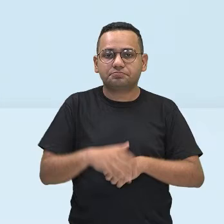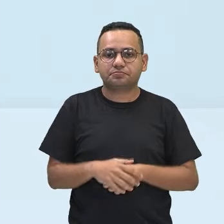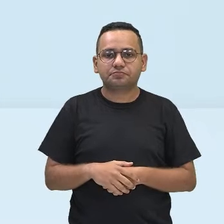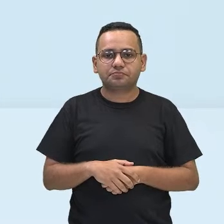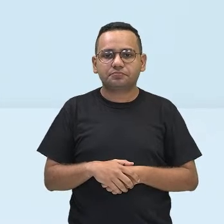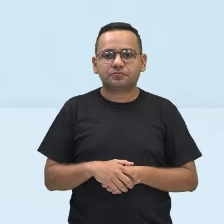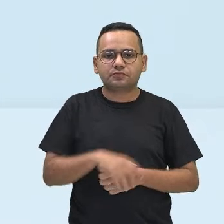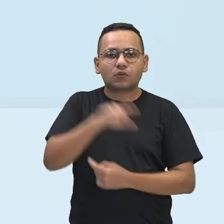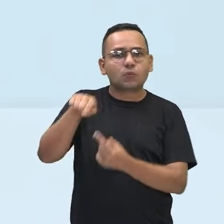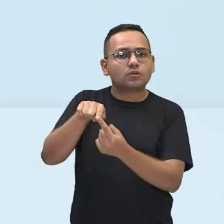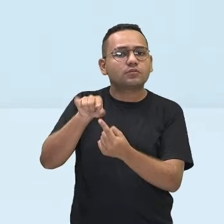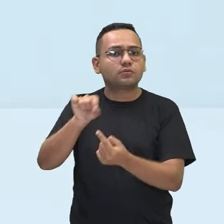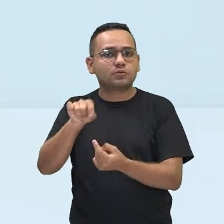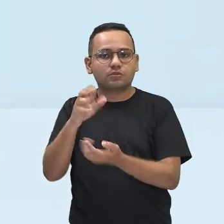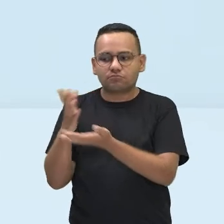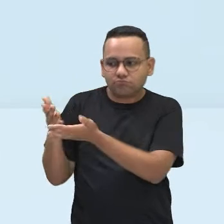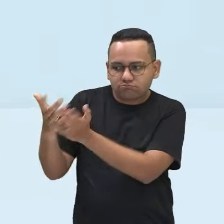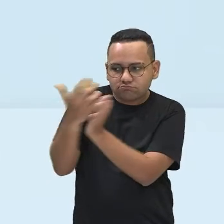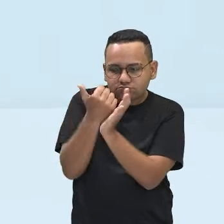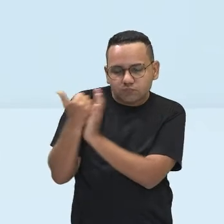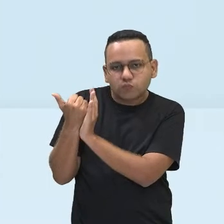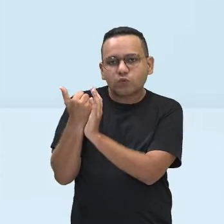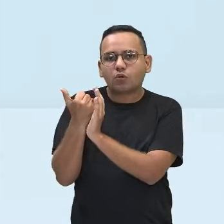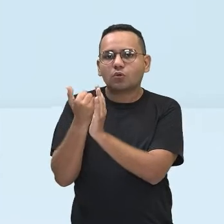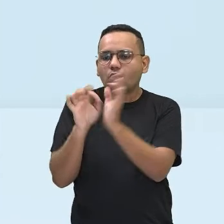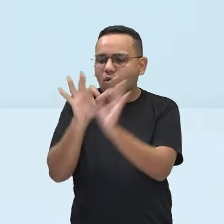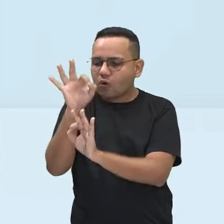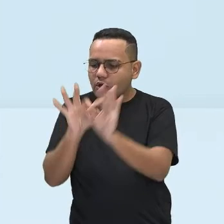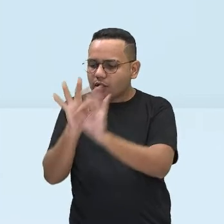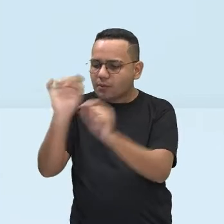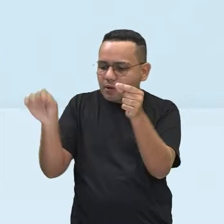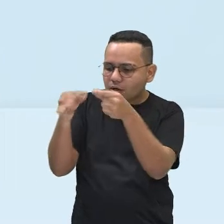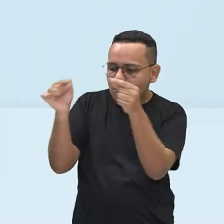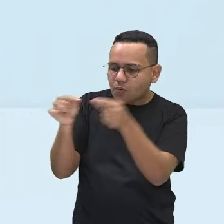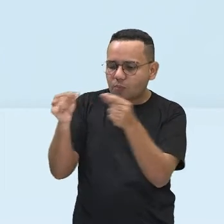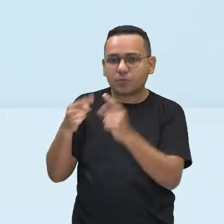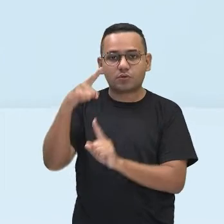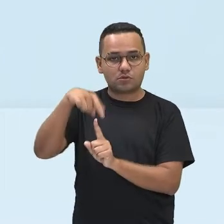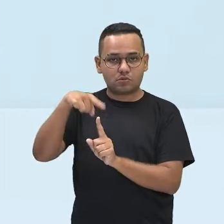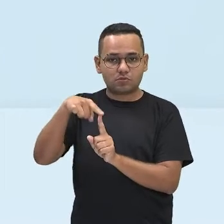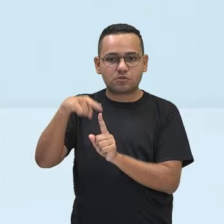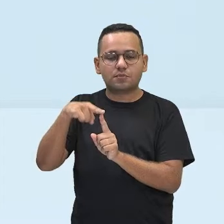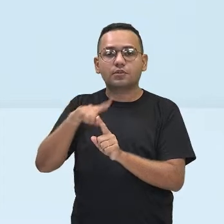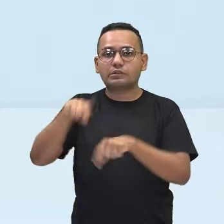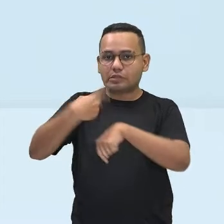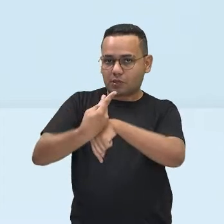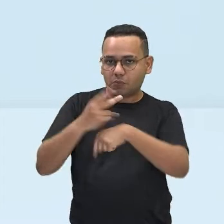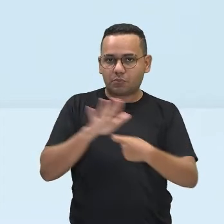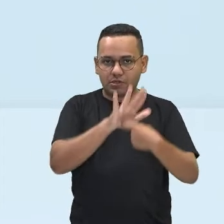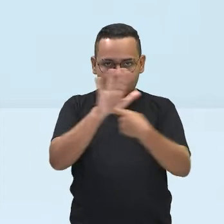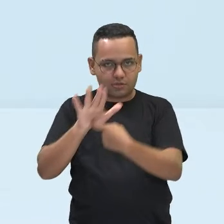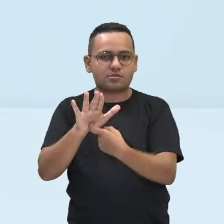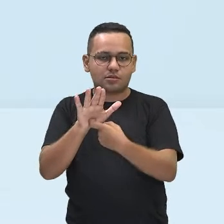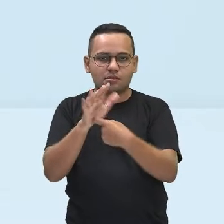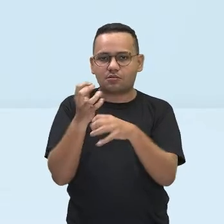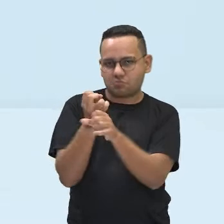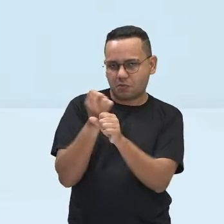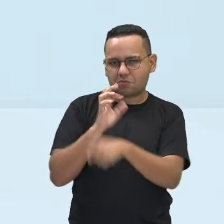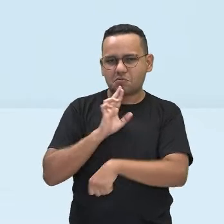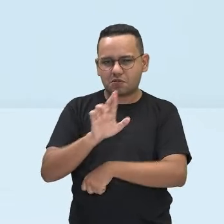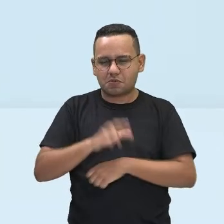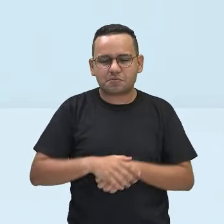Iremos catalogá-los, classificá-los e apresentar os resultados. Para